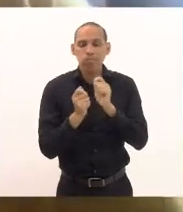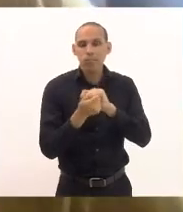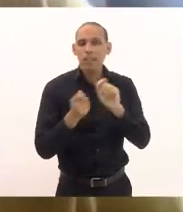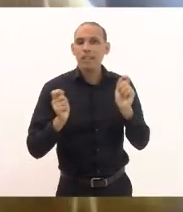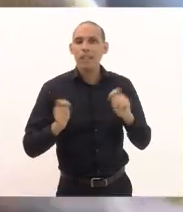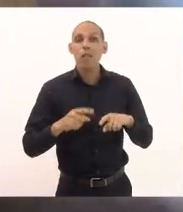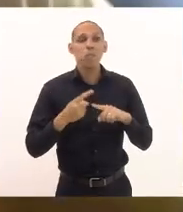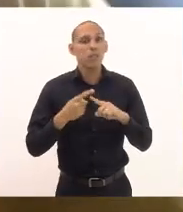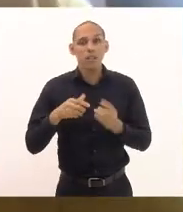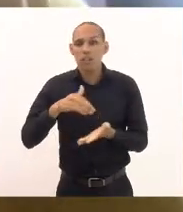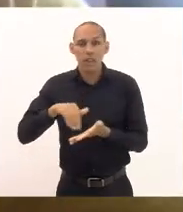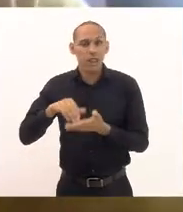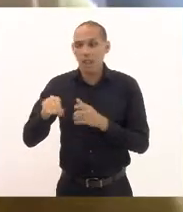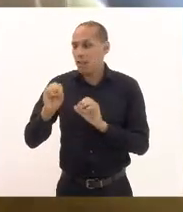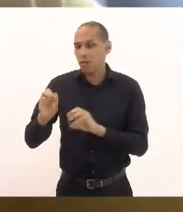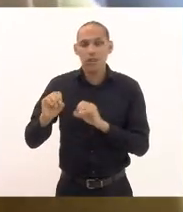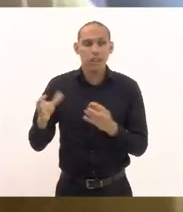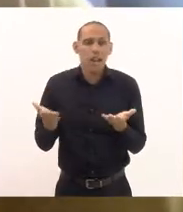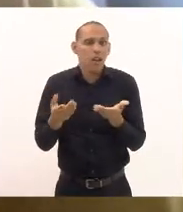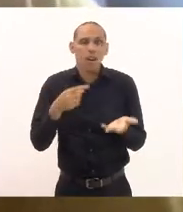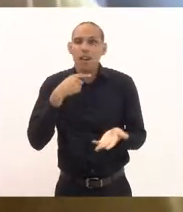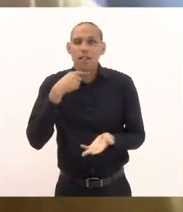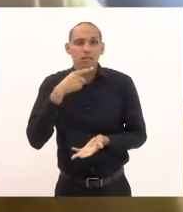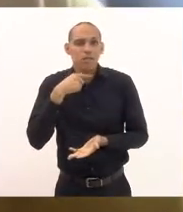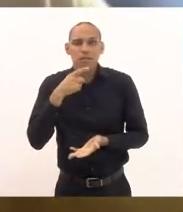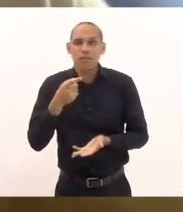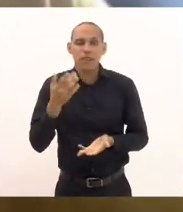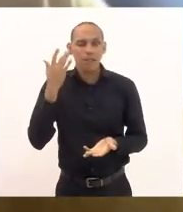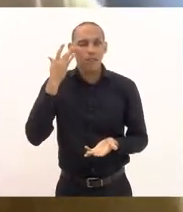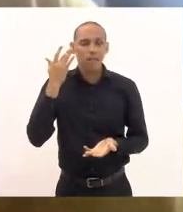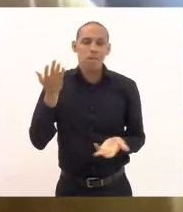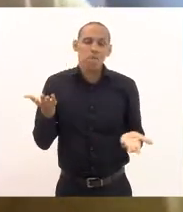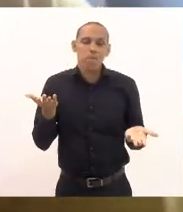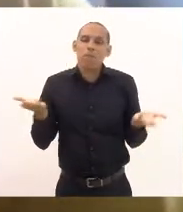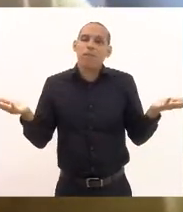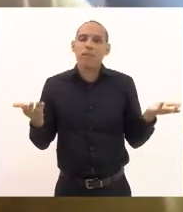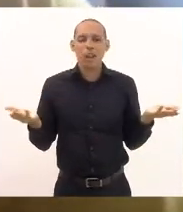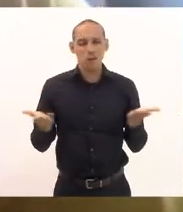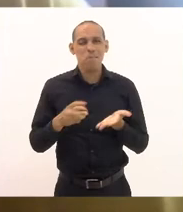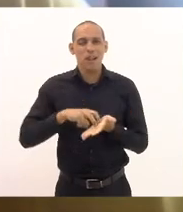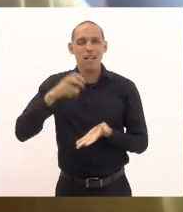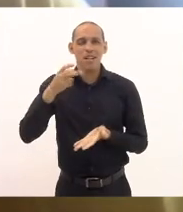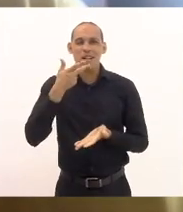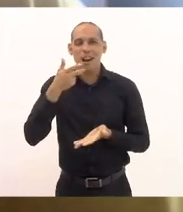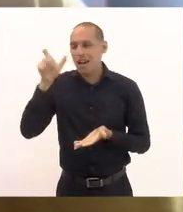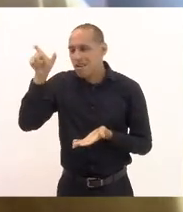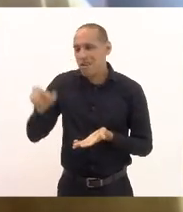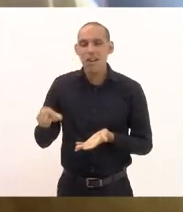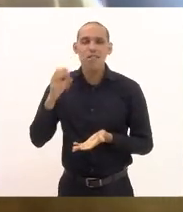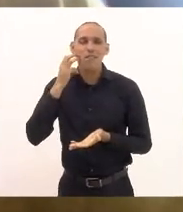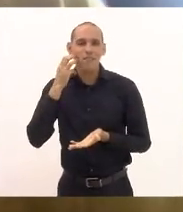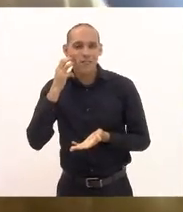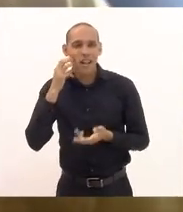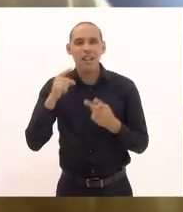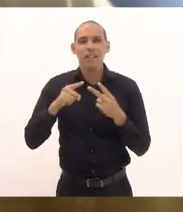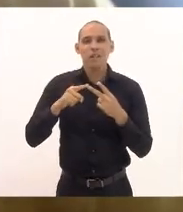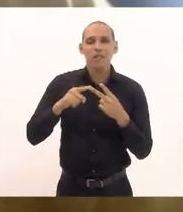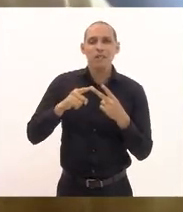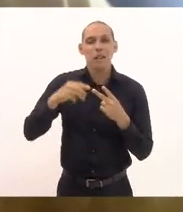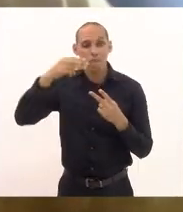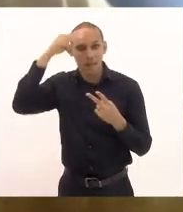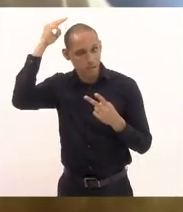praticamente impossibilitado de fazer isso agora. Então, falava hoje de manhã com o Valdec, também falei com o Márcio Pacheco, em